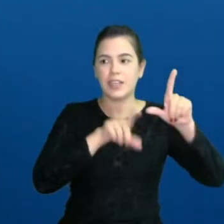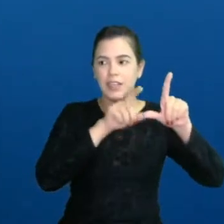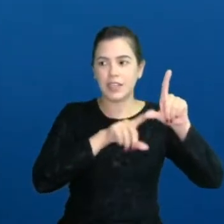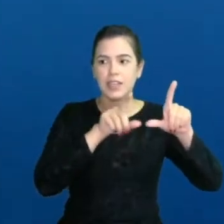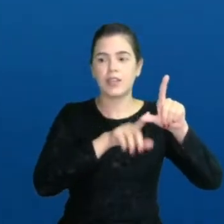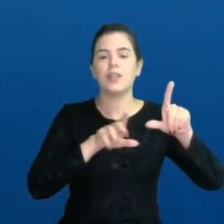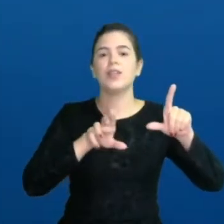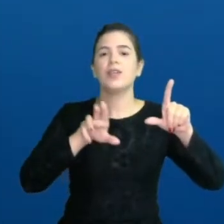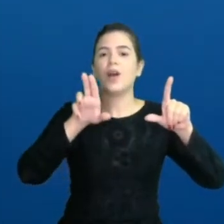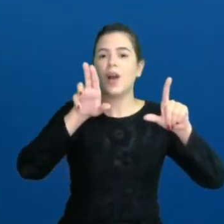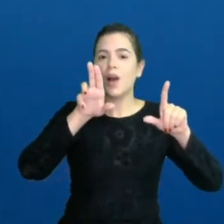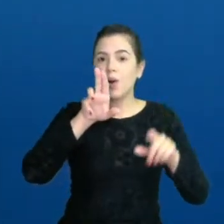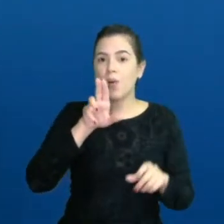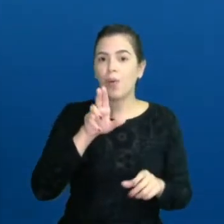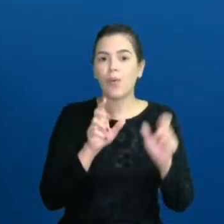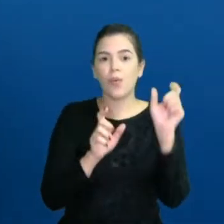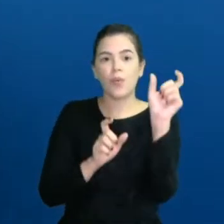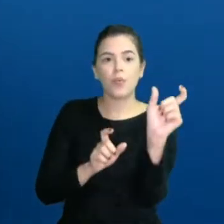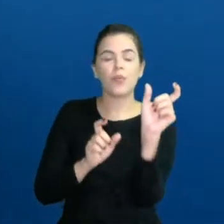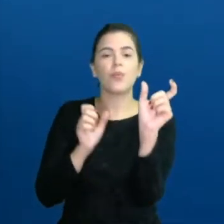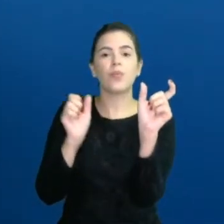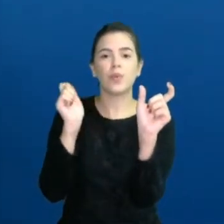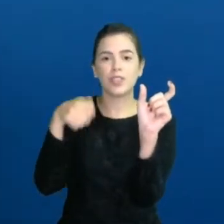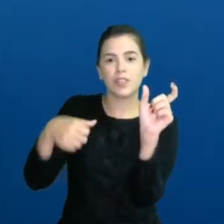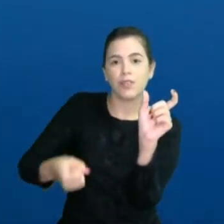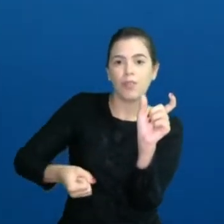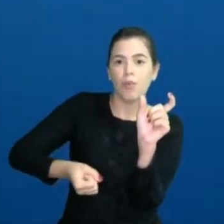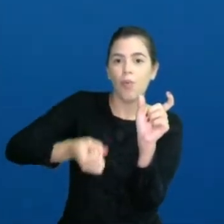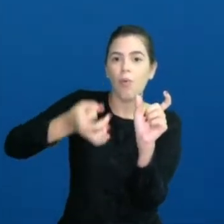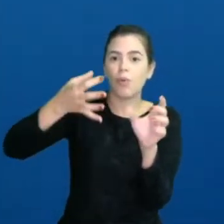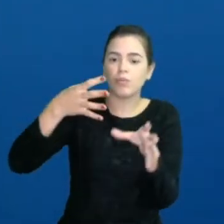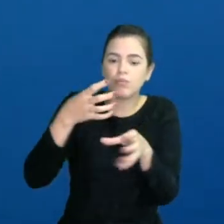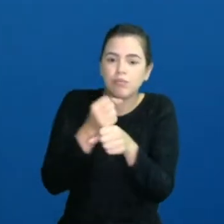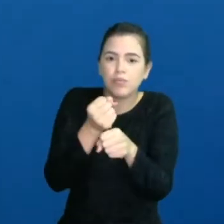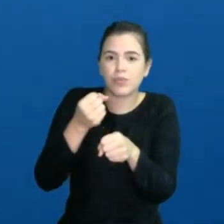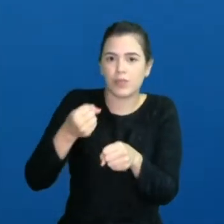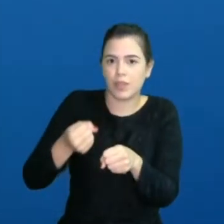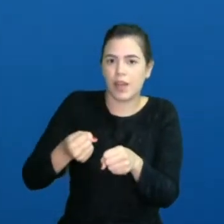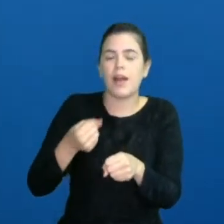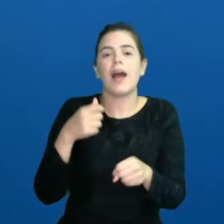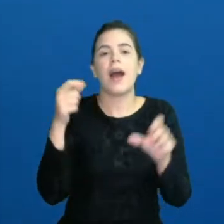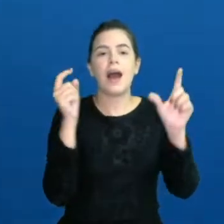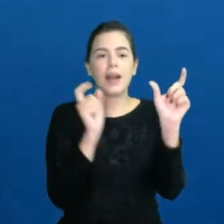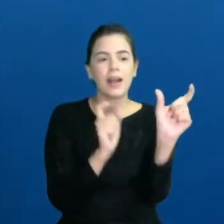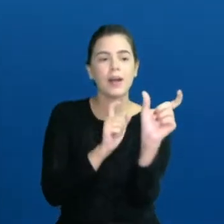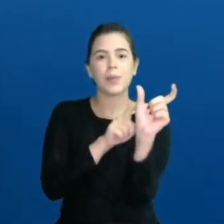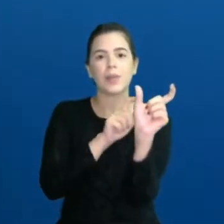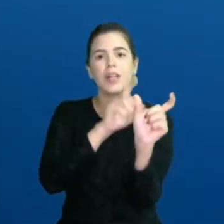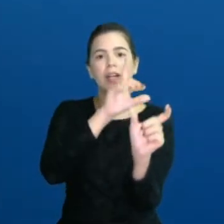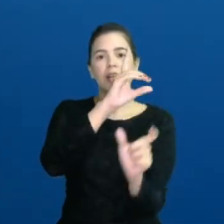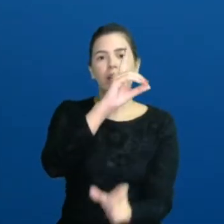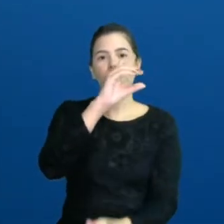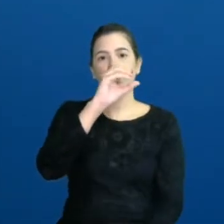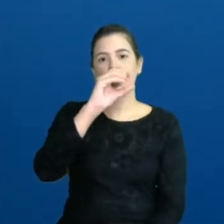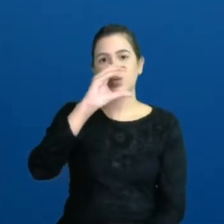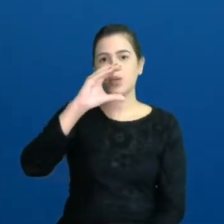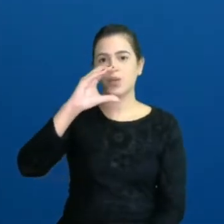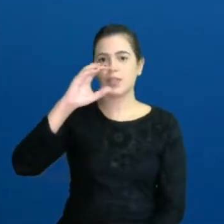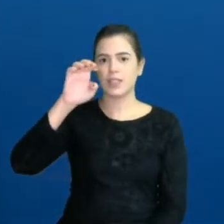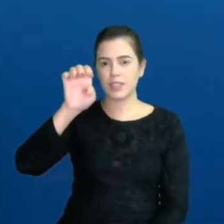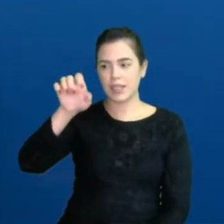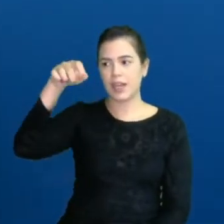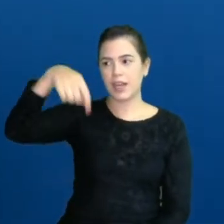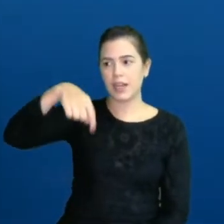ou seja, tudo que eu posso contar. Então, eu tenho aqui, na palavrinha doce, eu tenho a letra